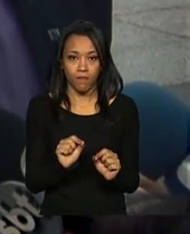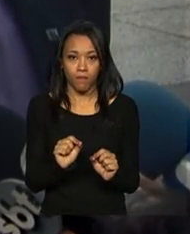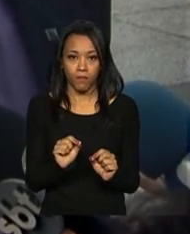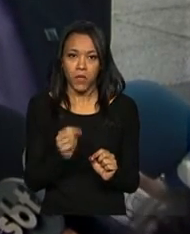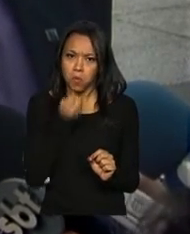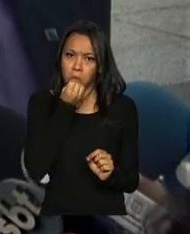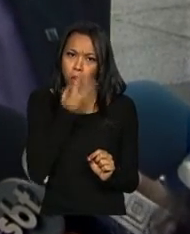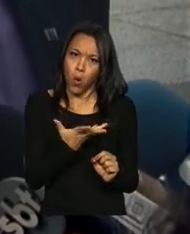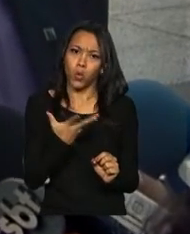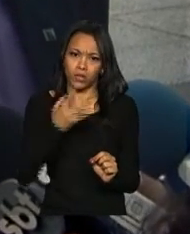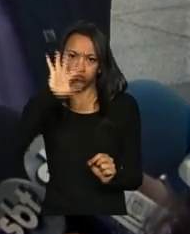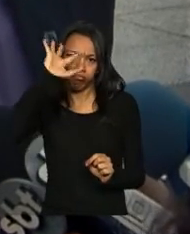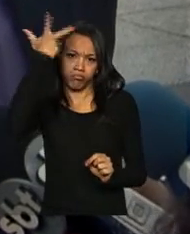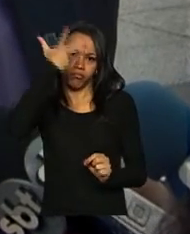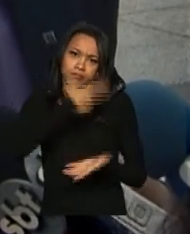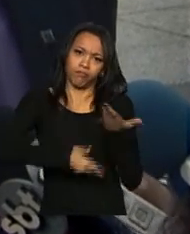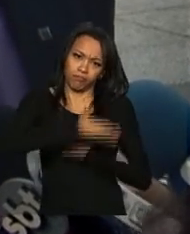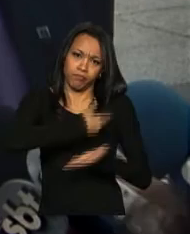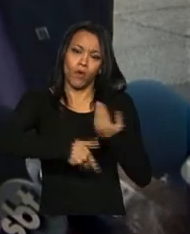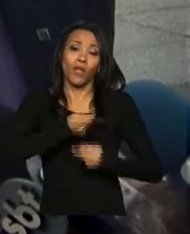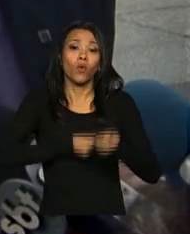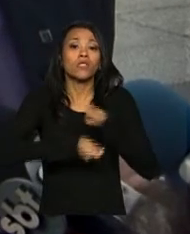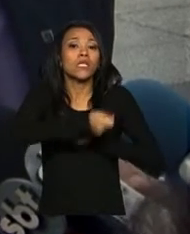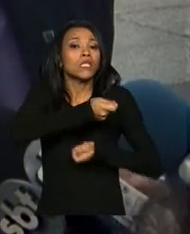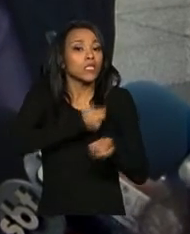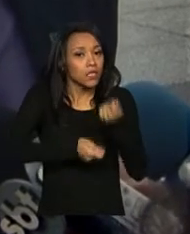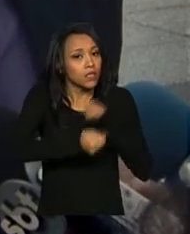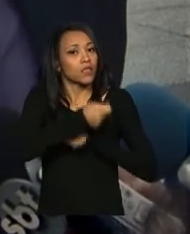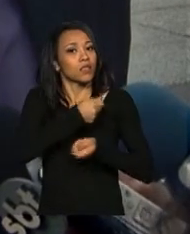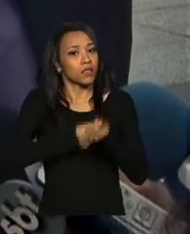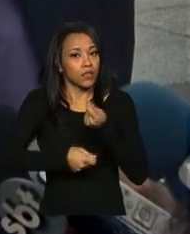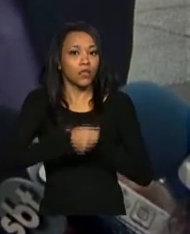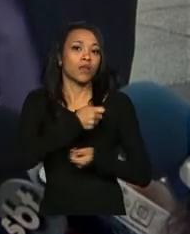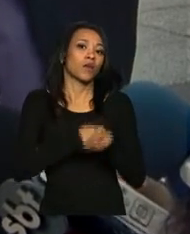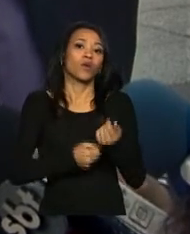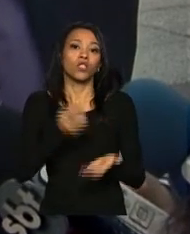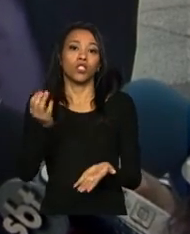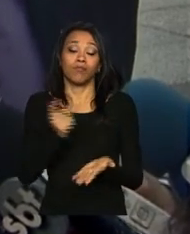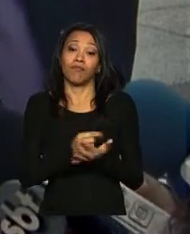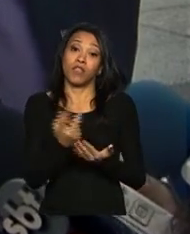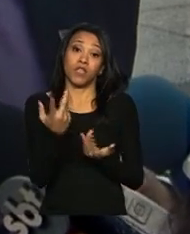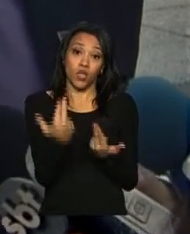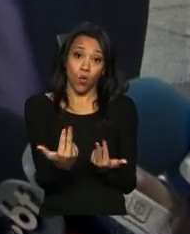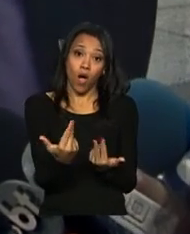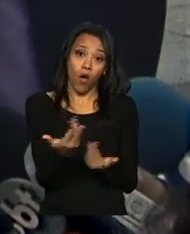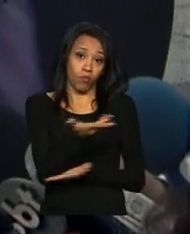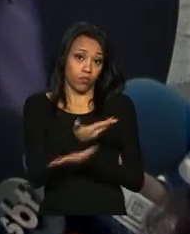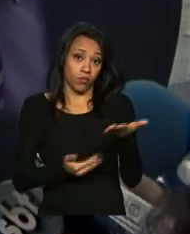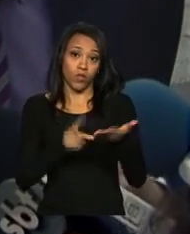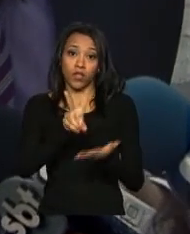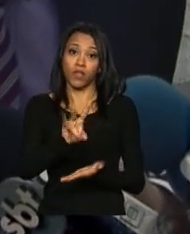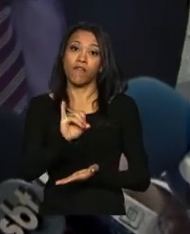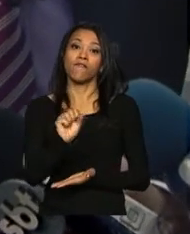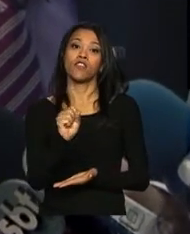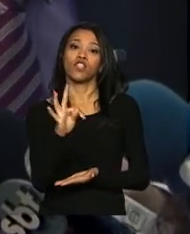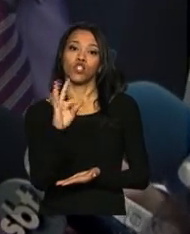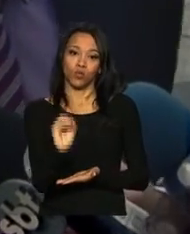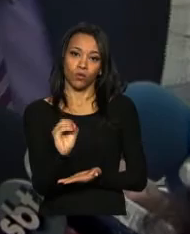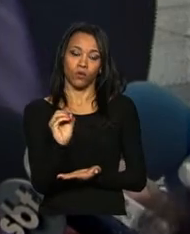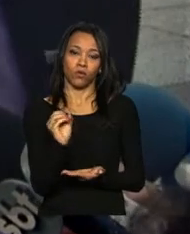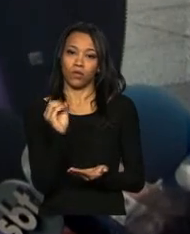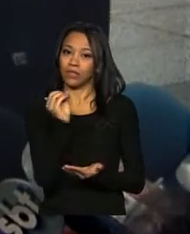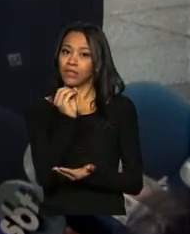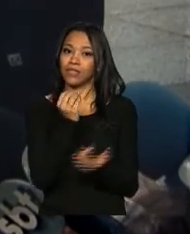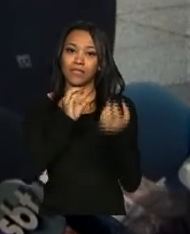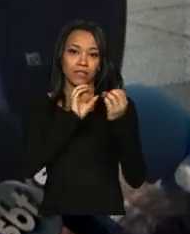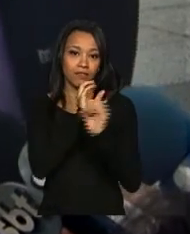havendo bons resultados, a uma negociação de uma isenção de visto para os dois lados. Isso ainda está muito longe, a isenção